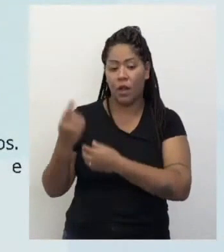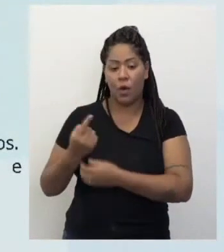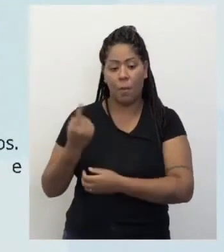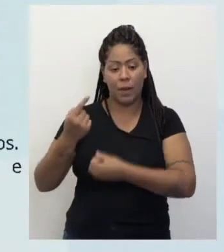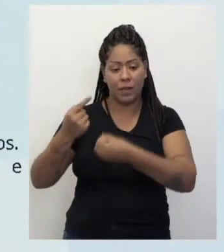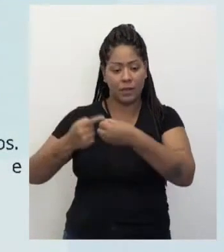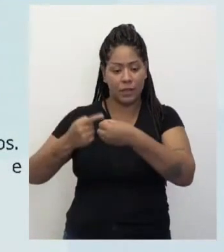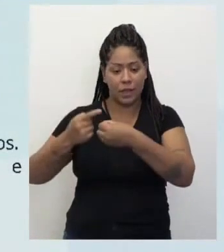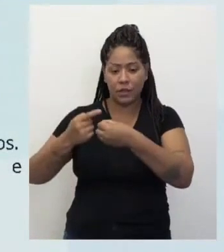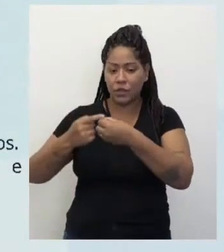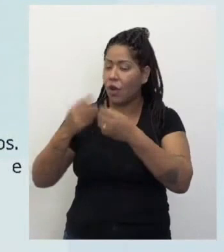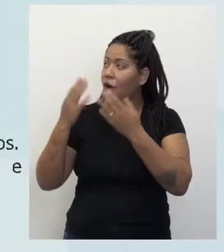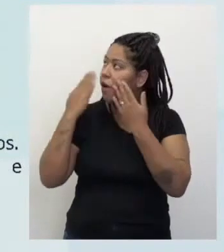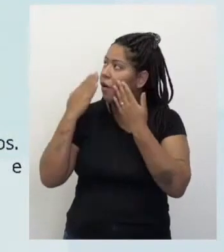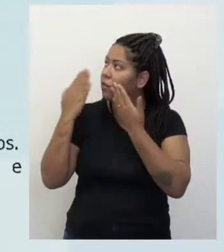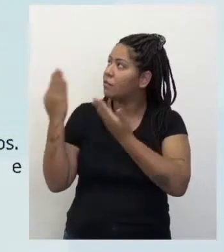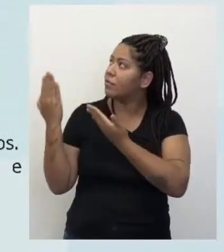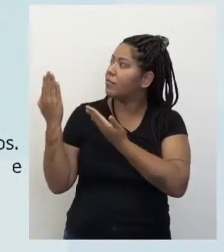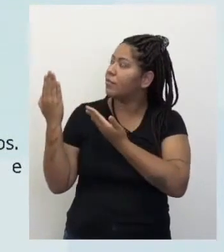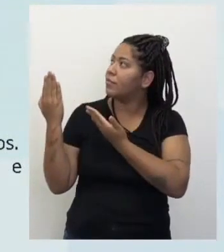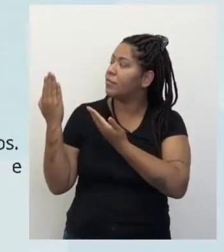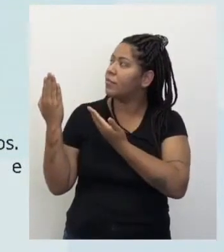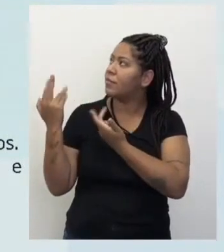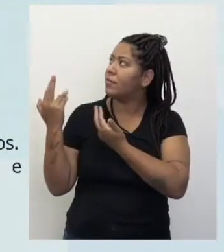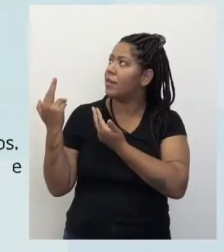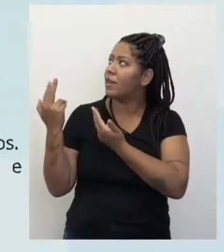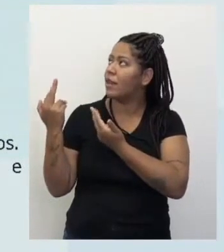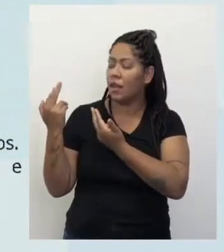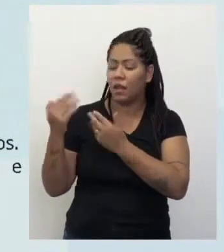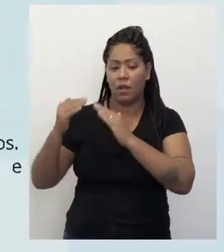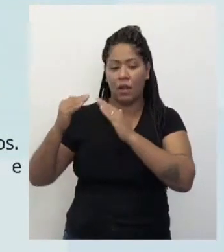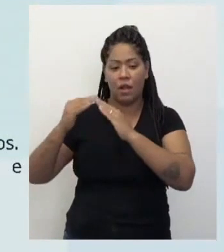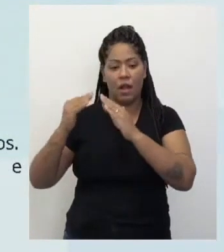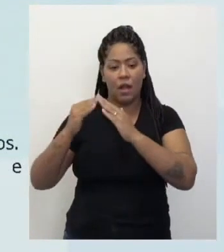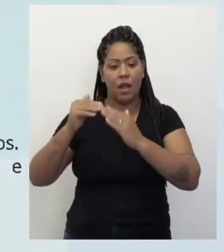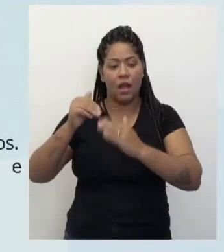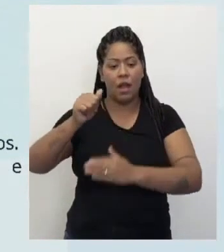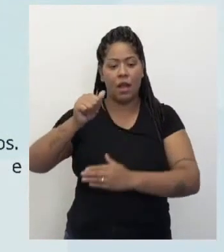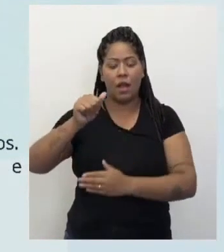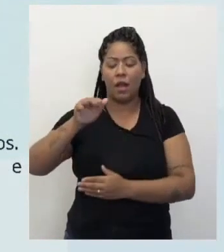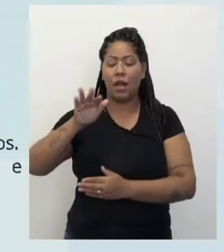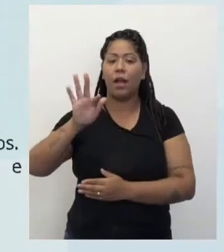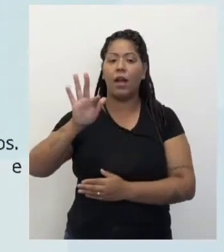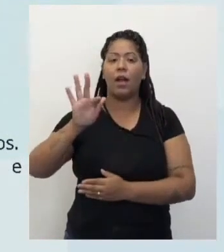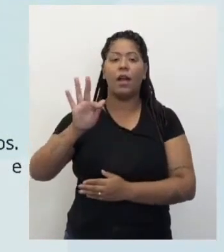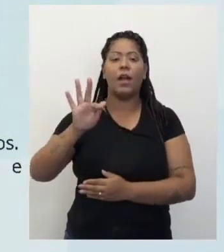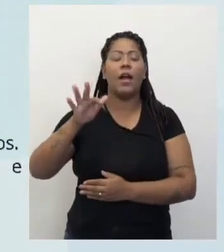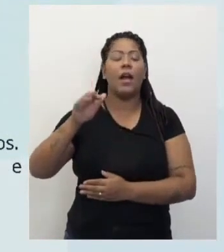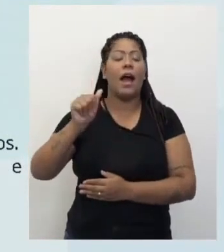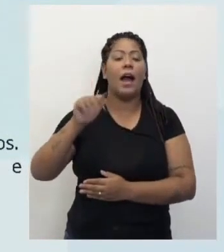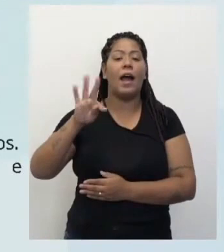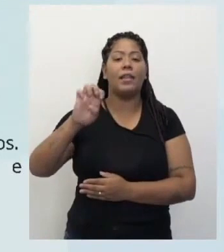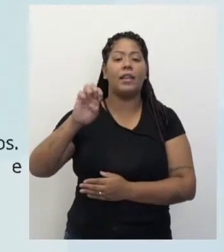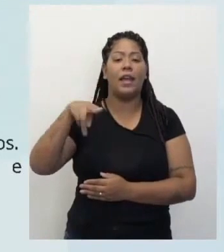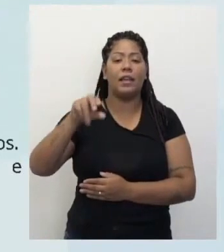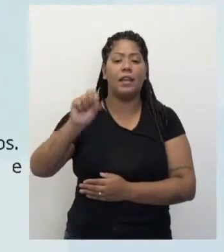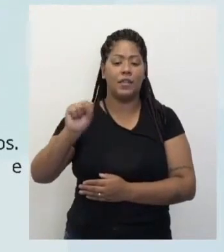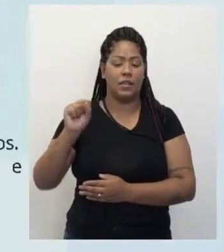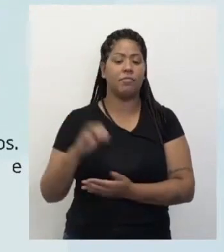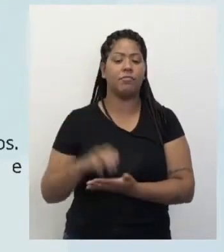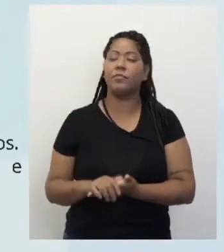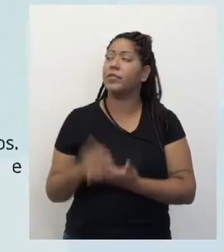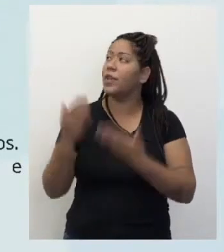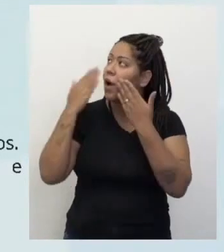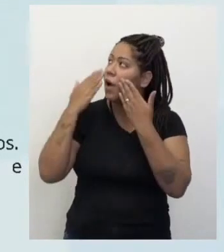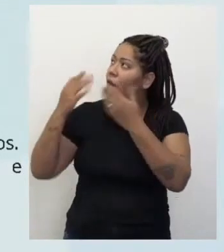tinha essa setorização era Atenas. Nessa imagem que vocês estão vendo, o topo ali nós temos o Partenon, que